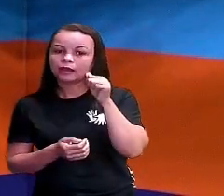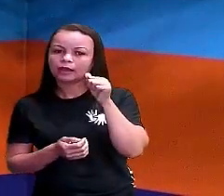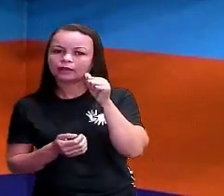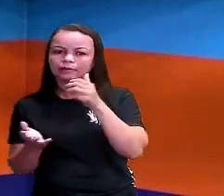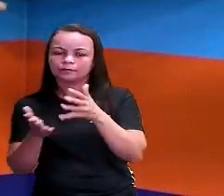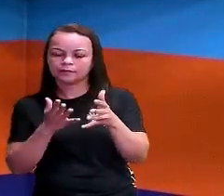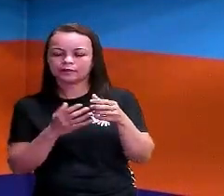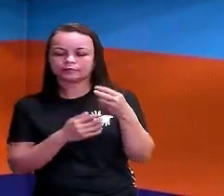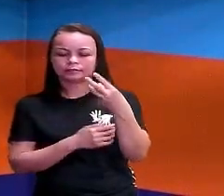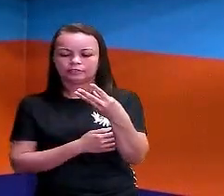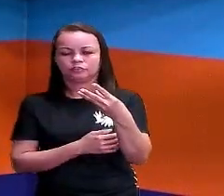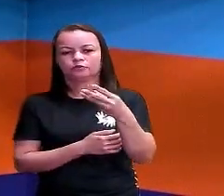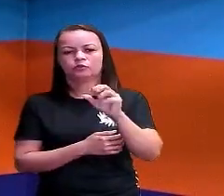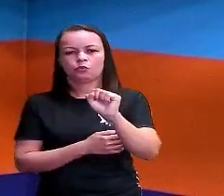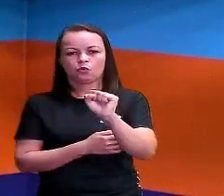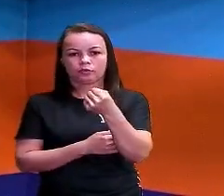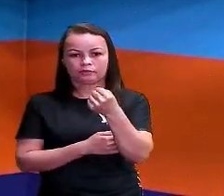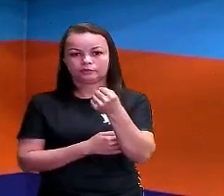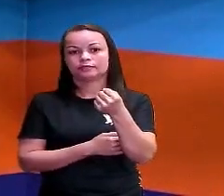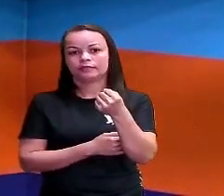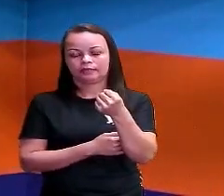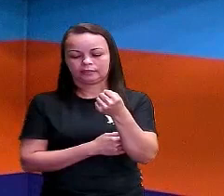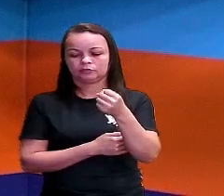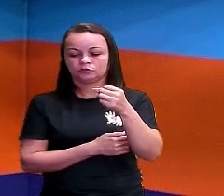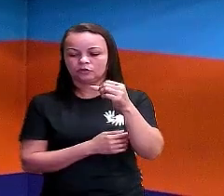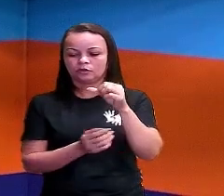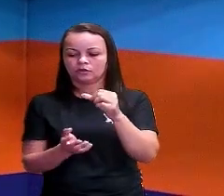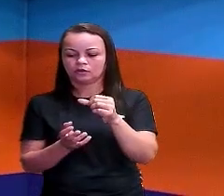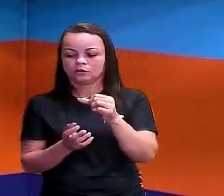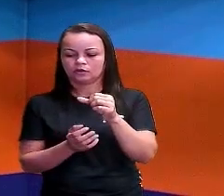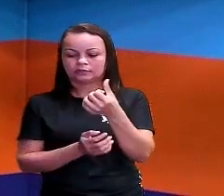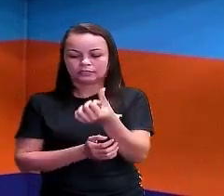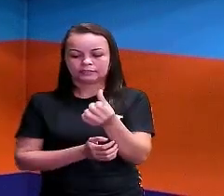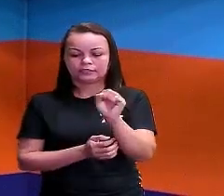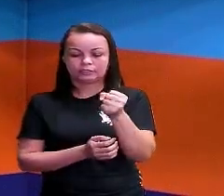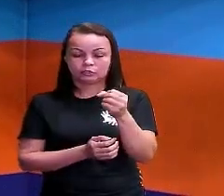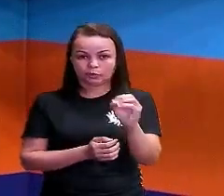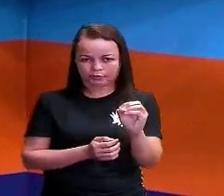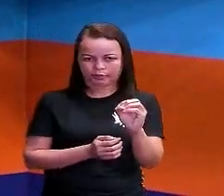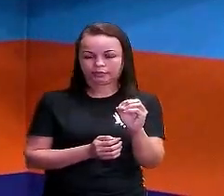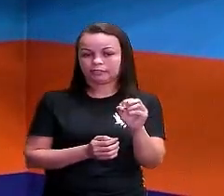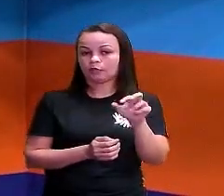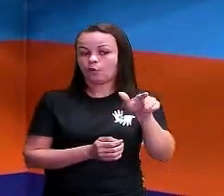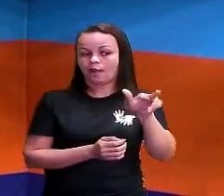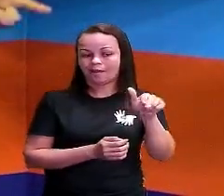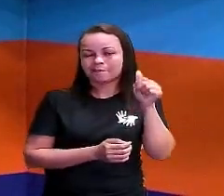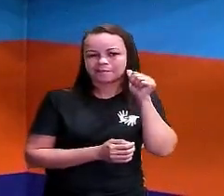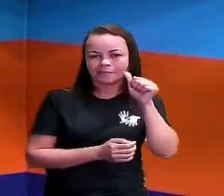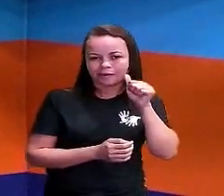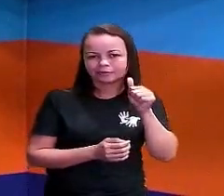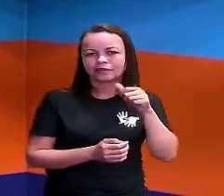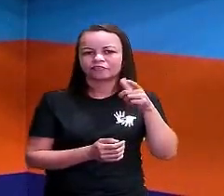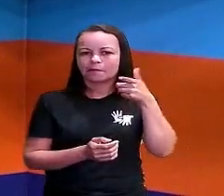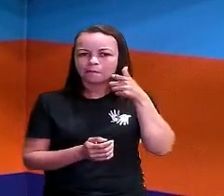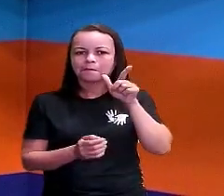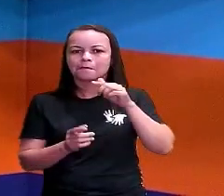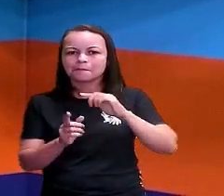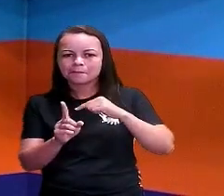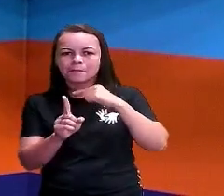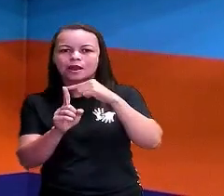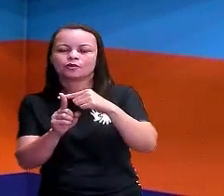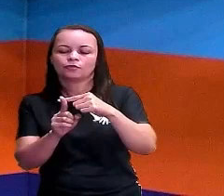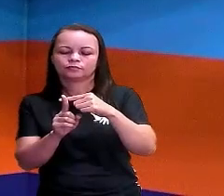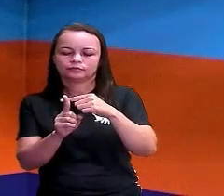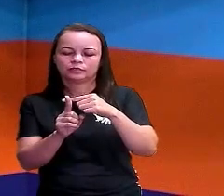3.680. Então, veja que Miguel teve uma pontuação maior. Então, se ele teve uma pontuação maior e eu quero saber